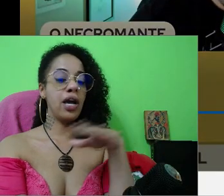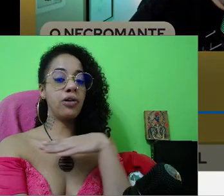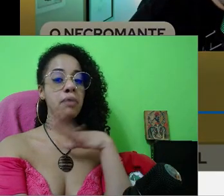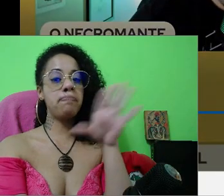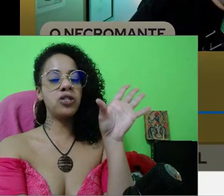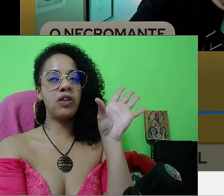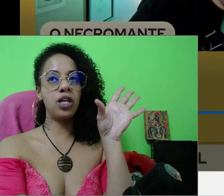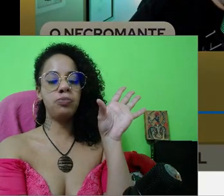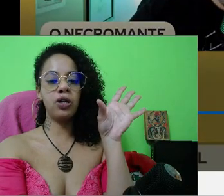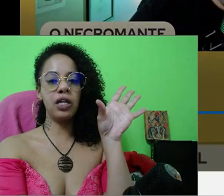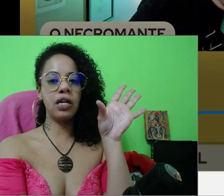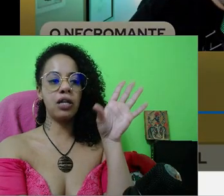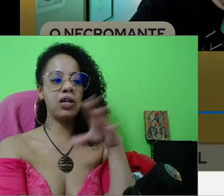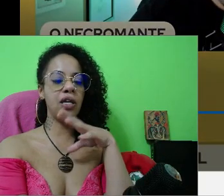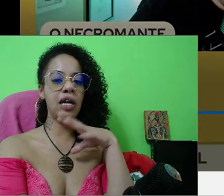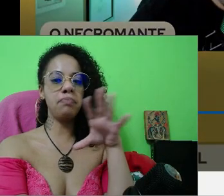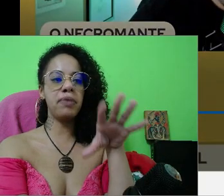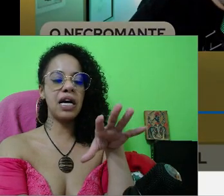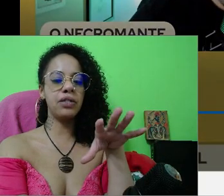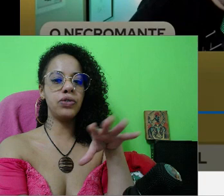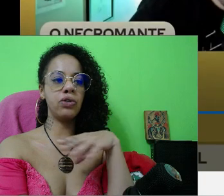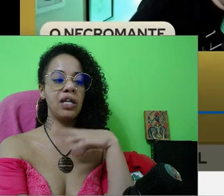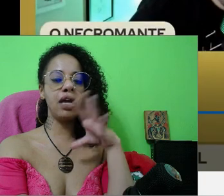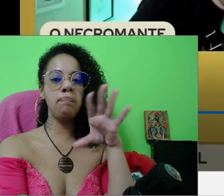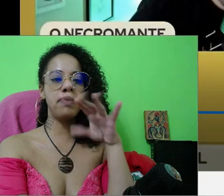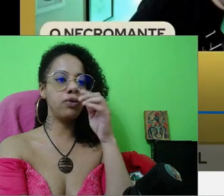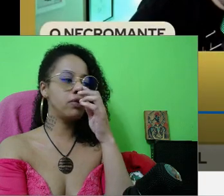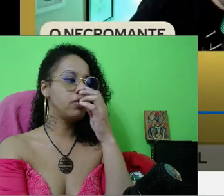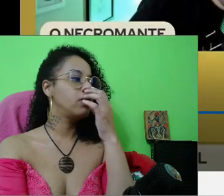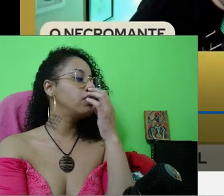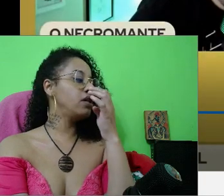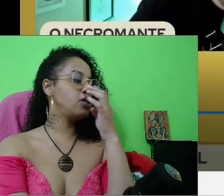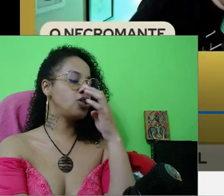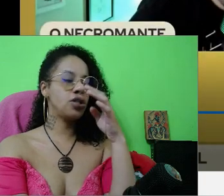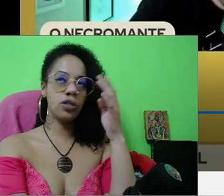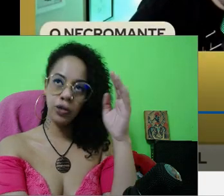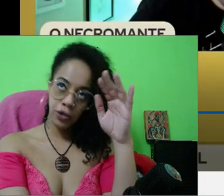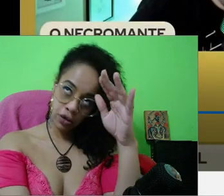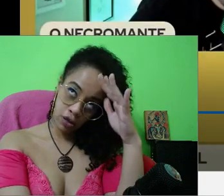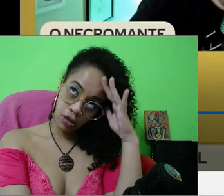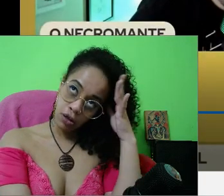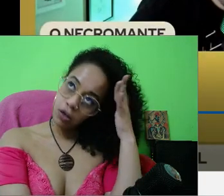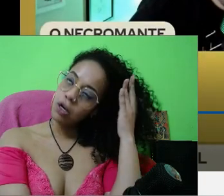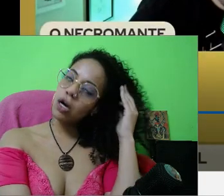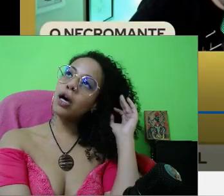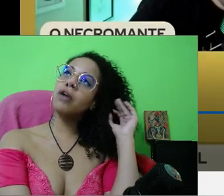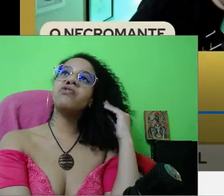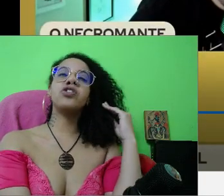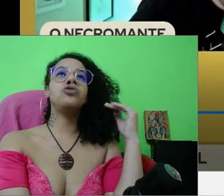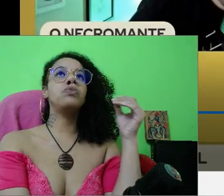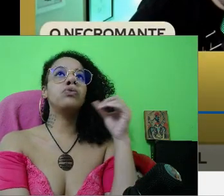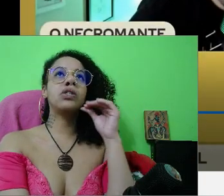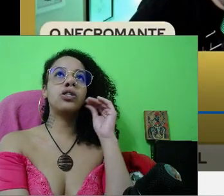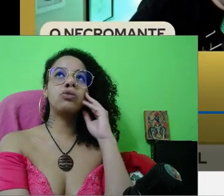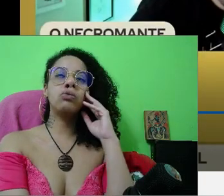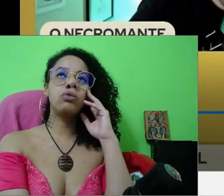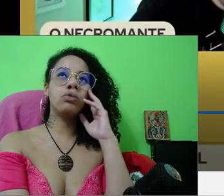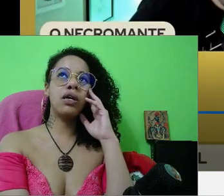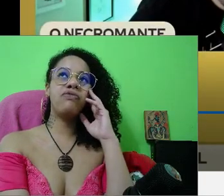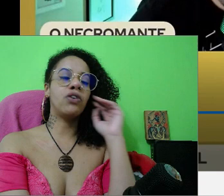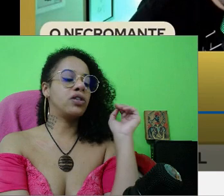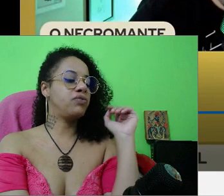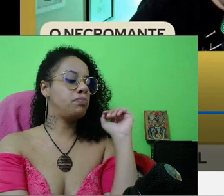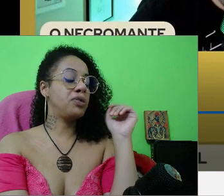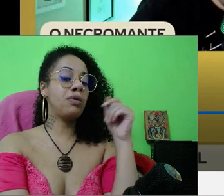eu nem posso falar de proletaria que nem empregado eu nem tenho emprego ai viver de música